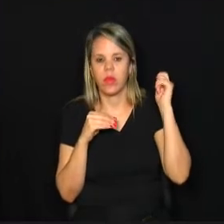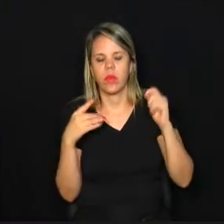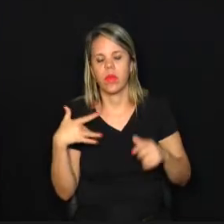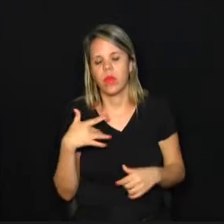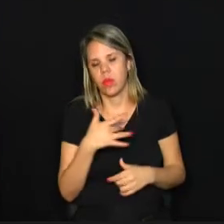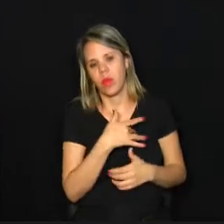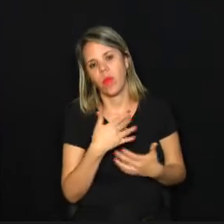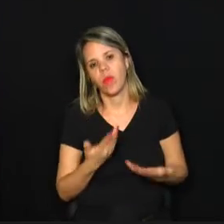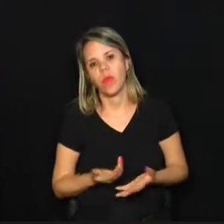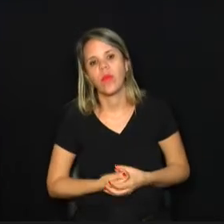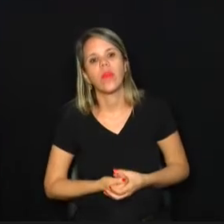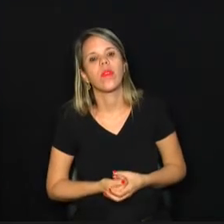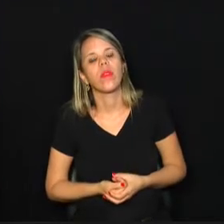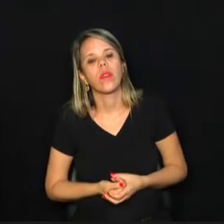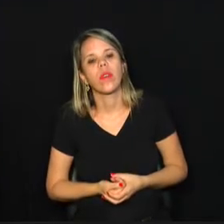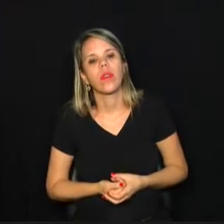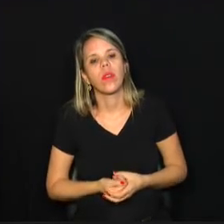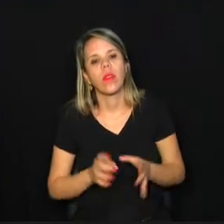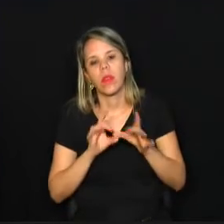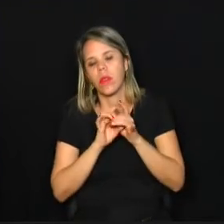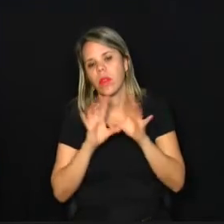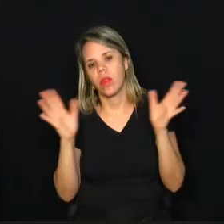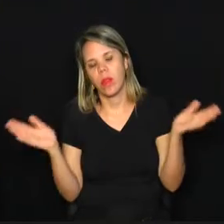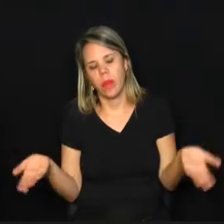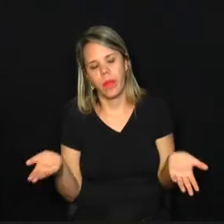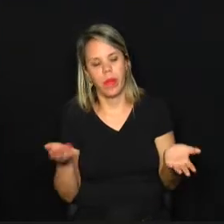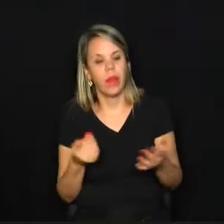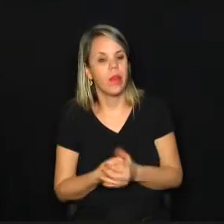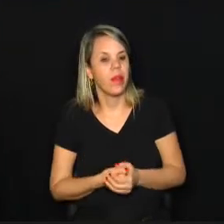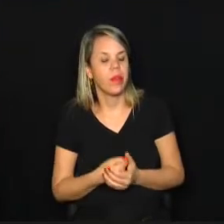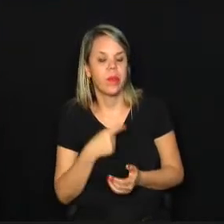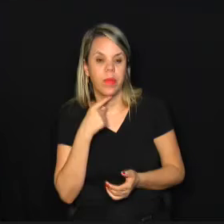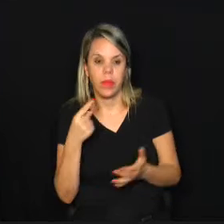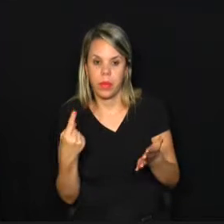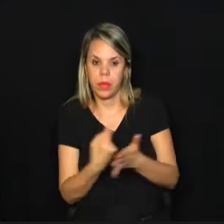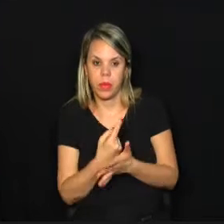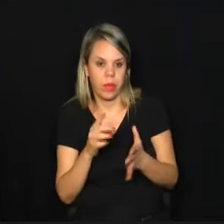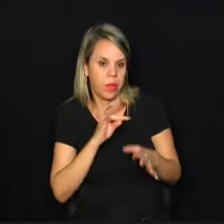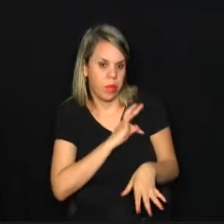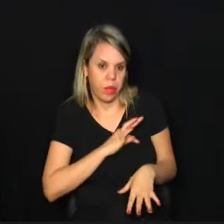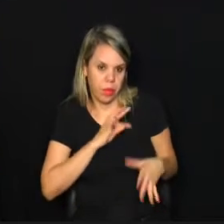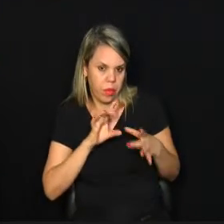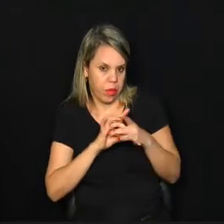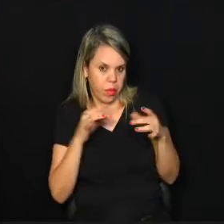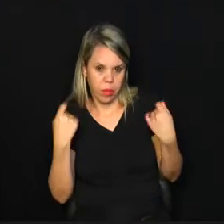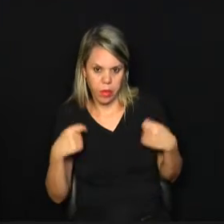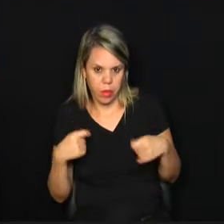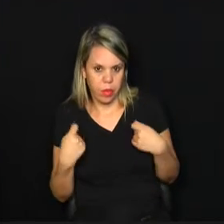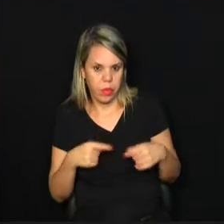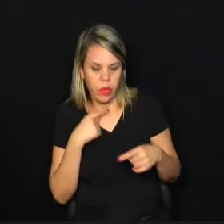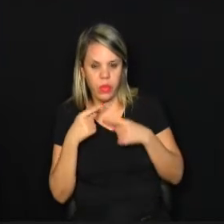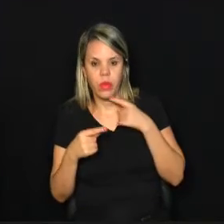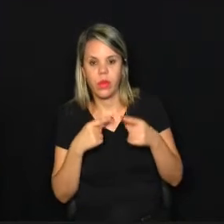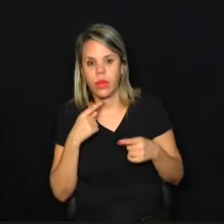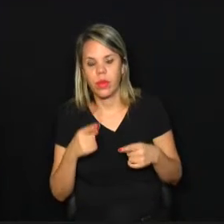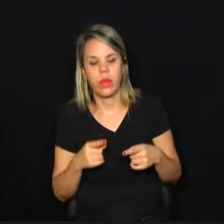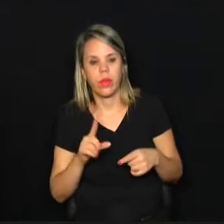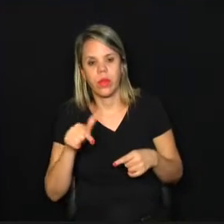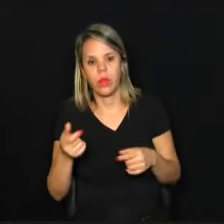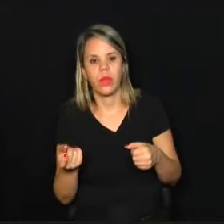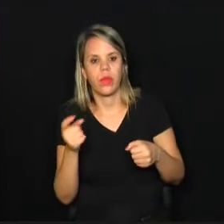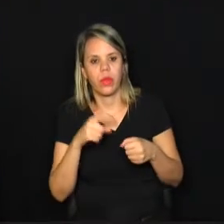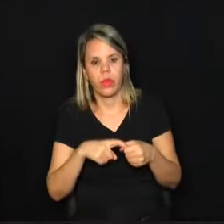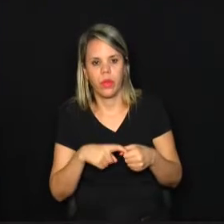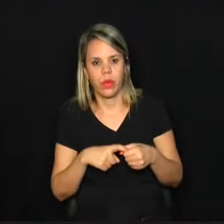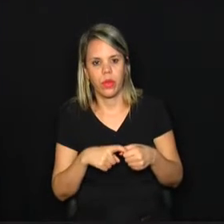saúde. Eu fico aqui à disposição para quem tiver alguma pergunta mais técnica que precise de uma dúvida e devolvo a